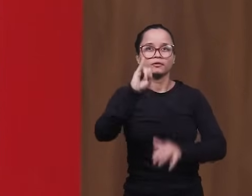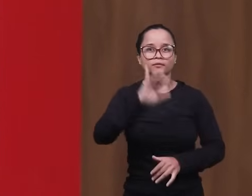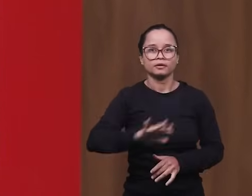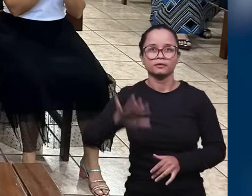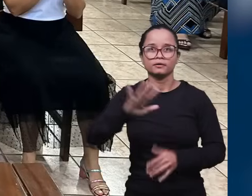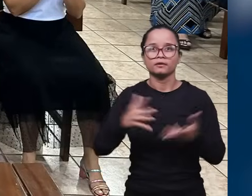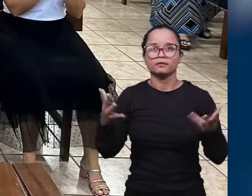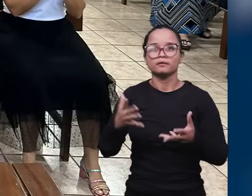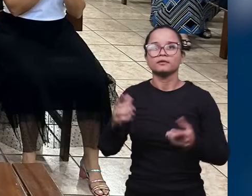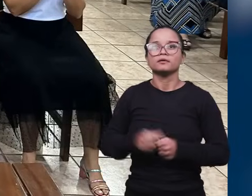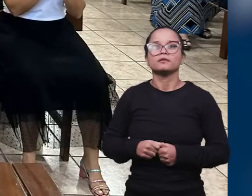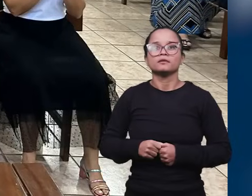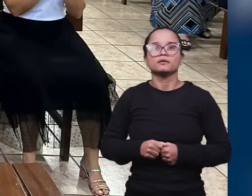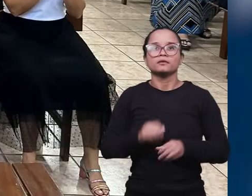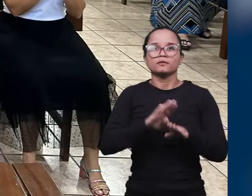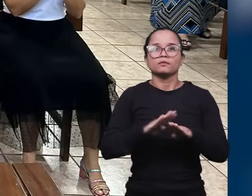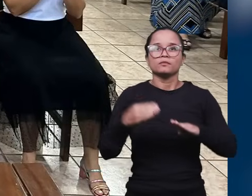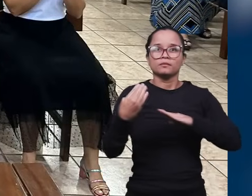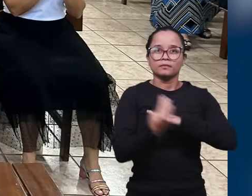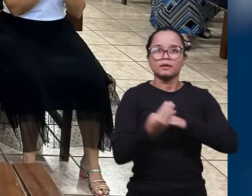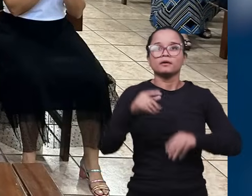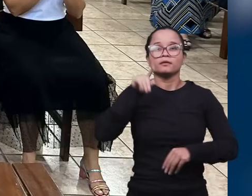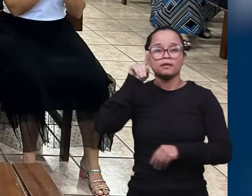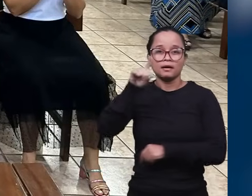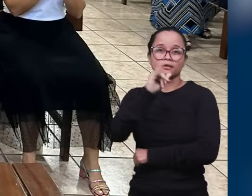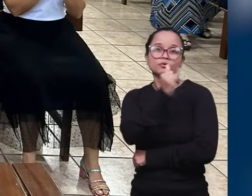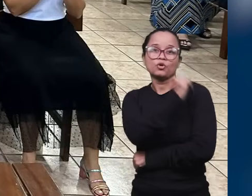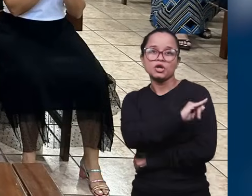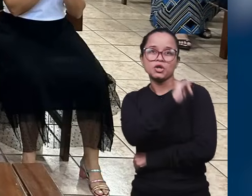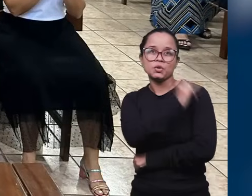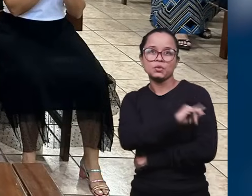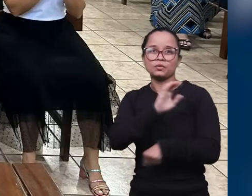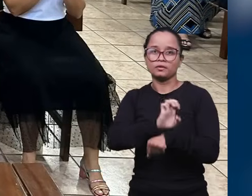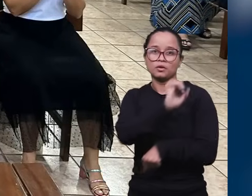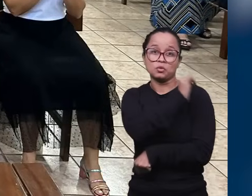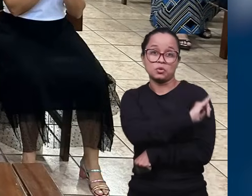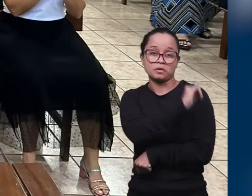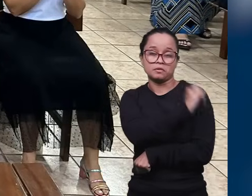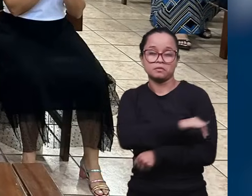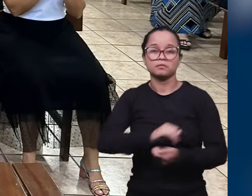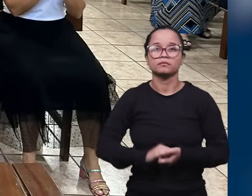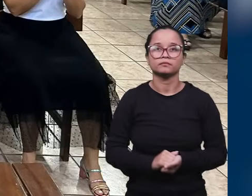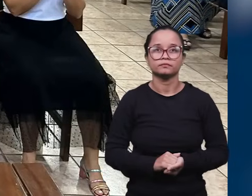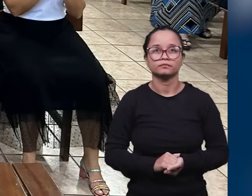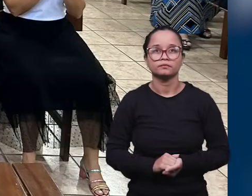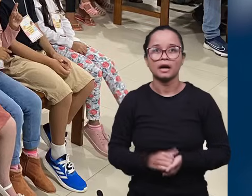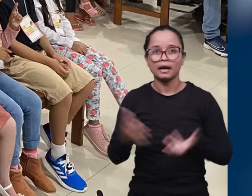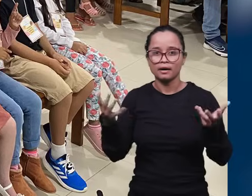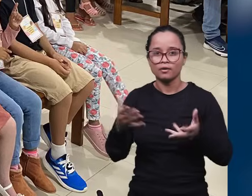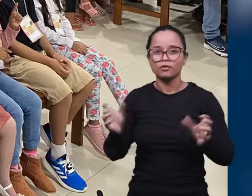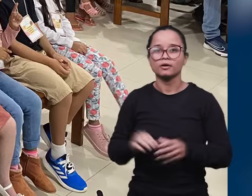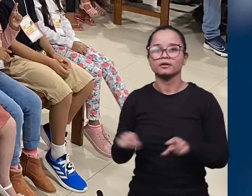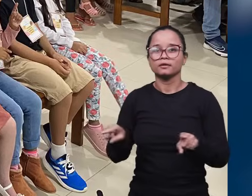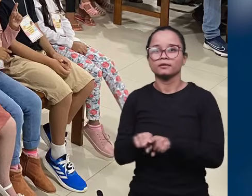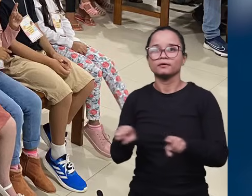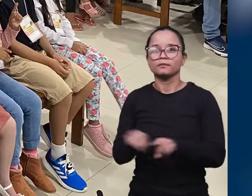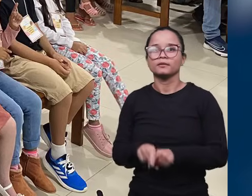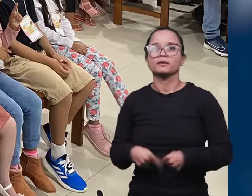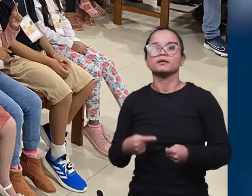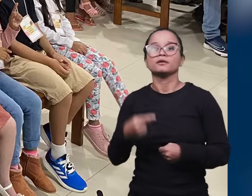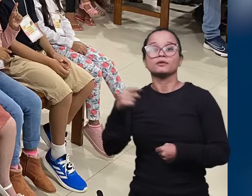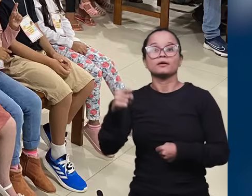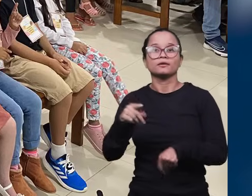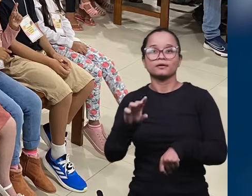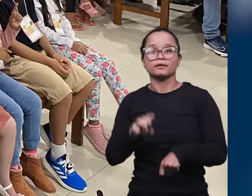seminários. Seminário de Crianças no bairro da Luz e Nova Iguaçu, aí no Rio de Janeiro. Olha aí as crianças de